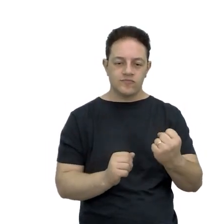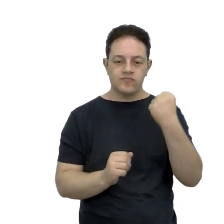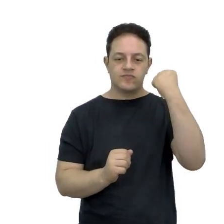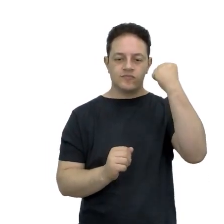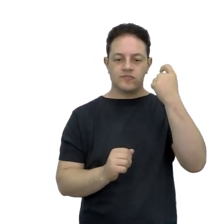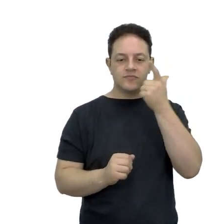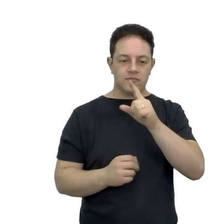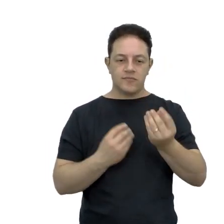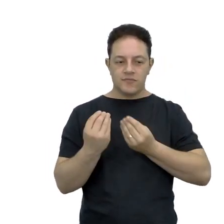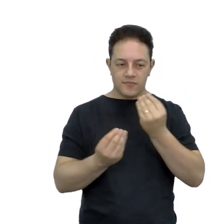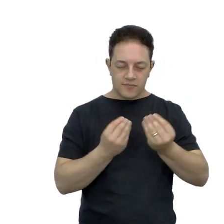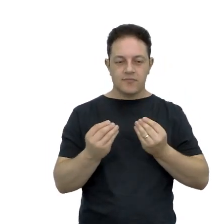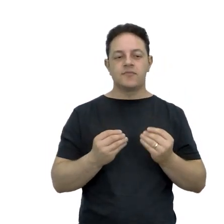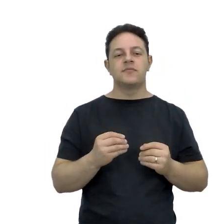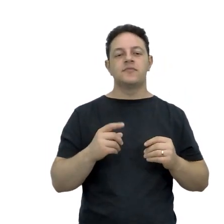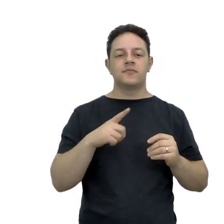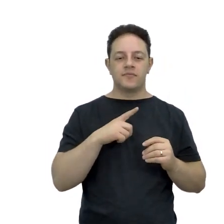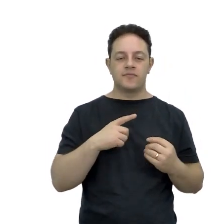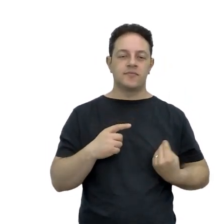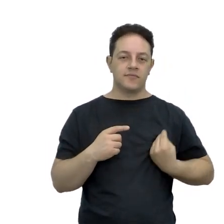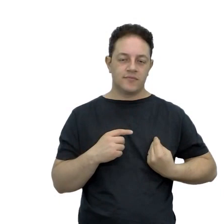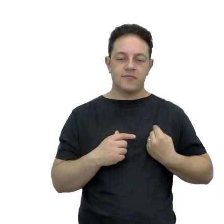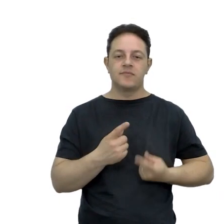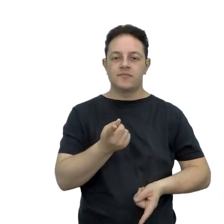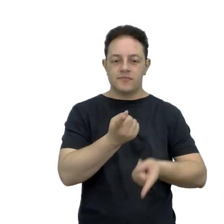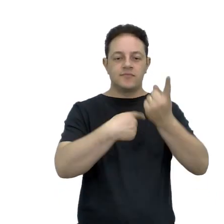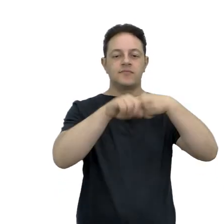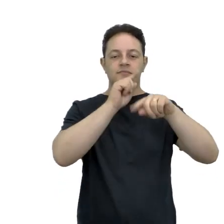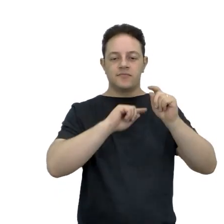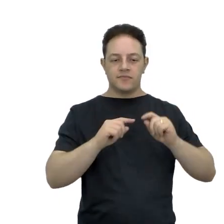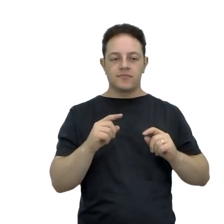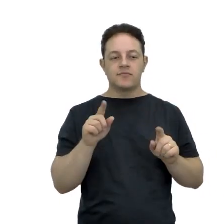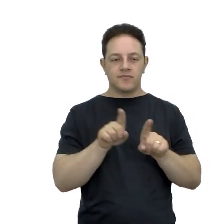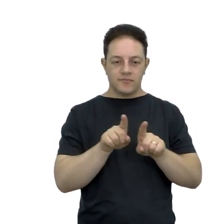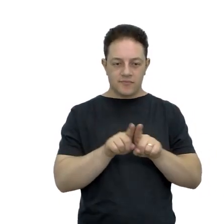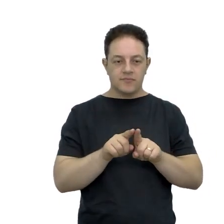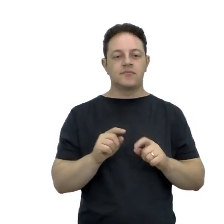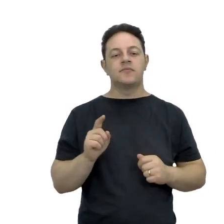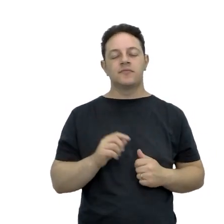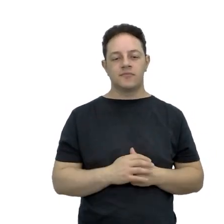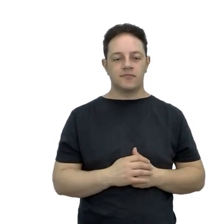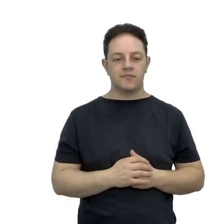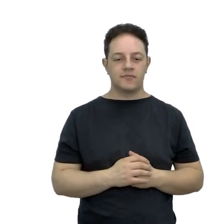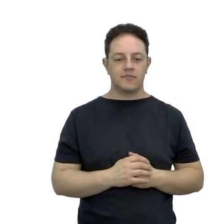algumas habilidades do eixo Vida e Evolução do SAEB.